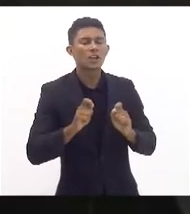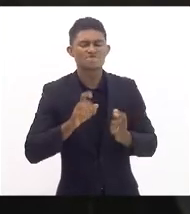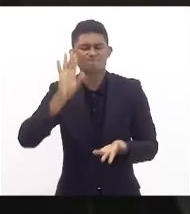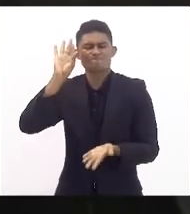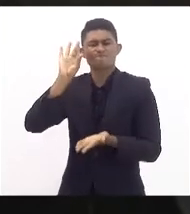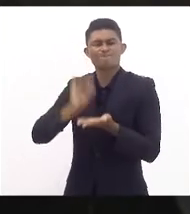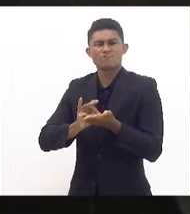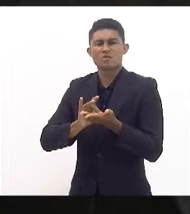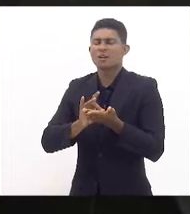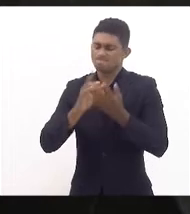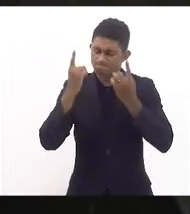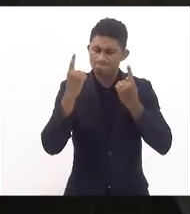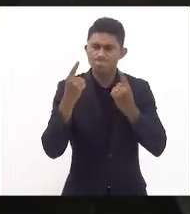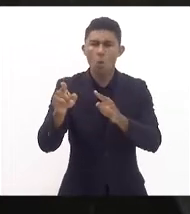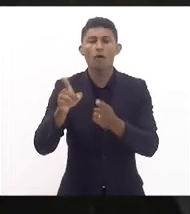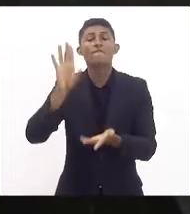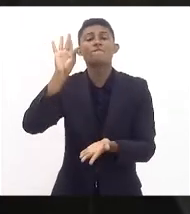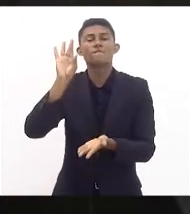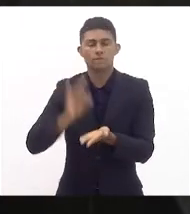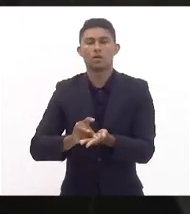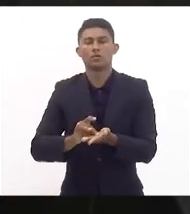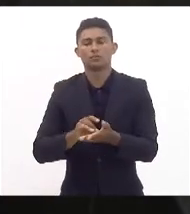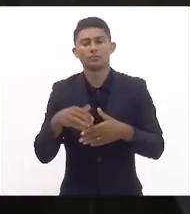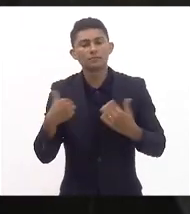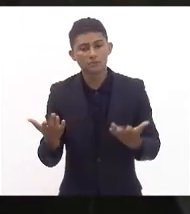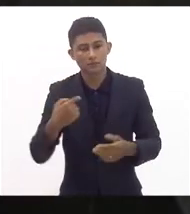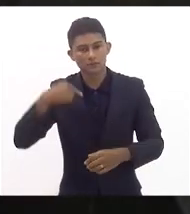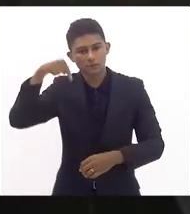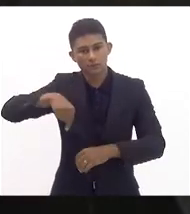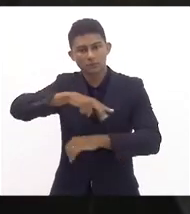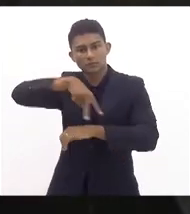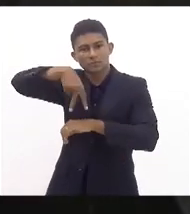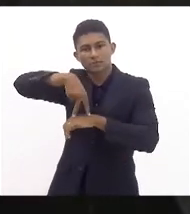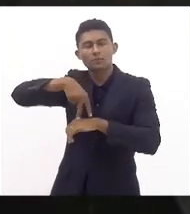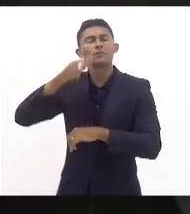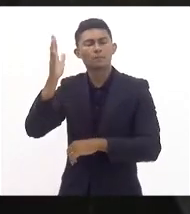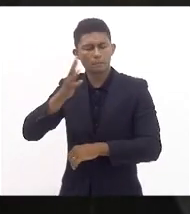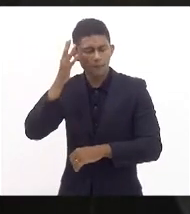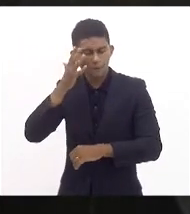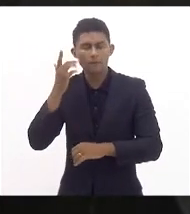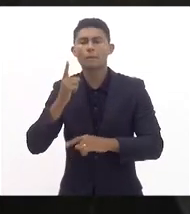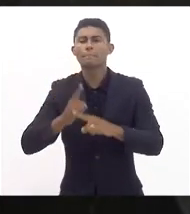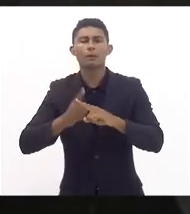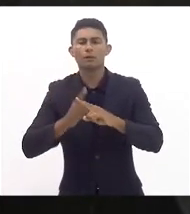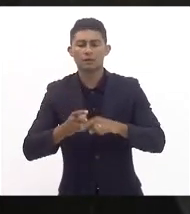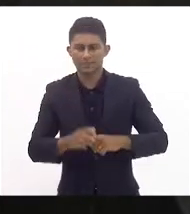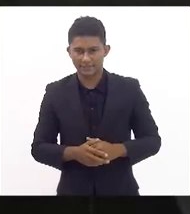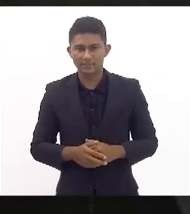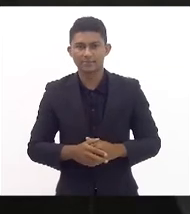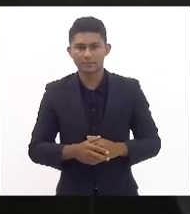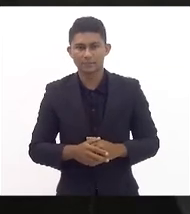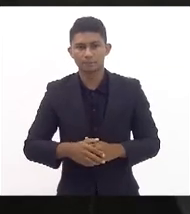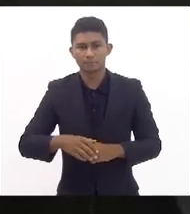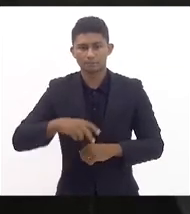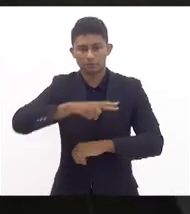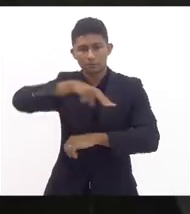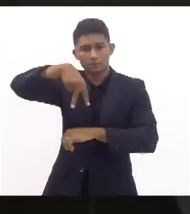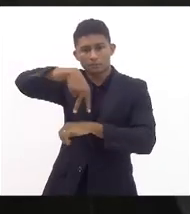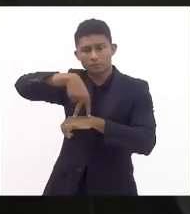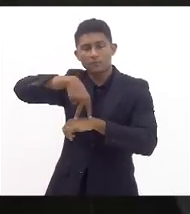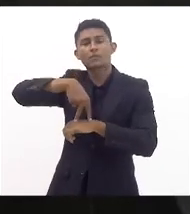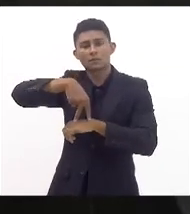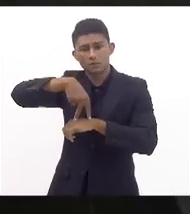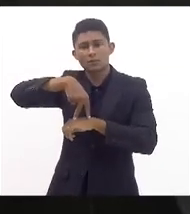aqui, não é, eu fiz questão de fazer uso da tribuna, porque a tribuna, ela tem que ser por